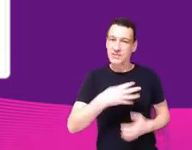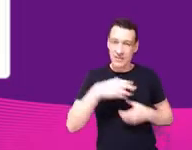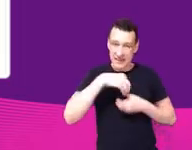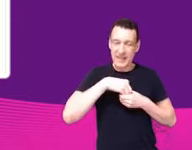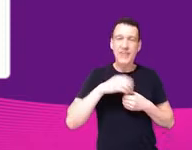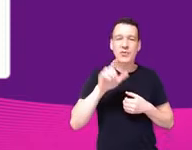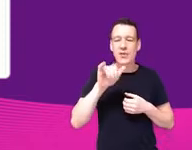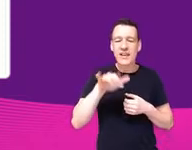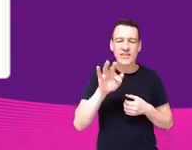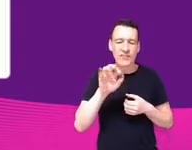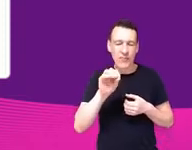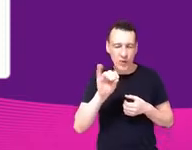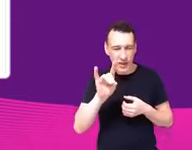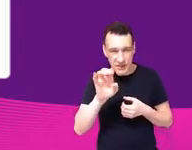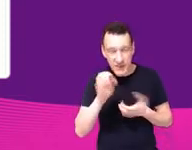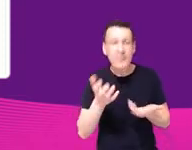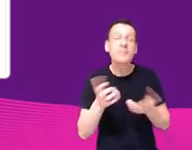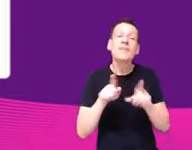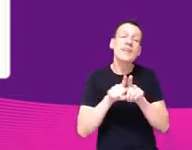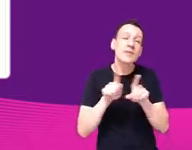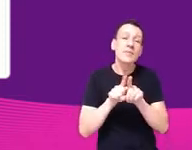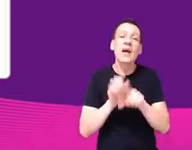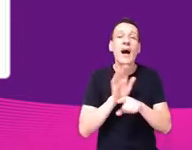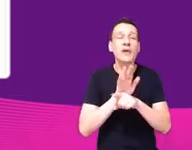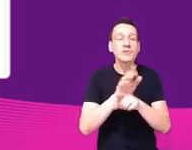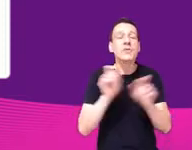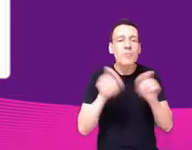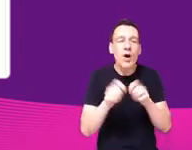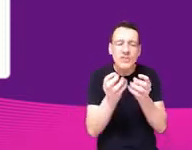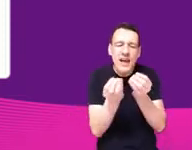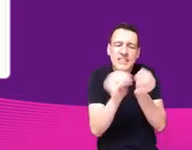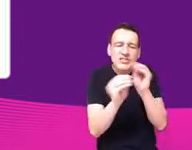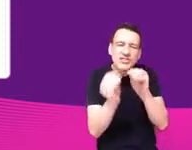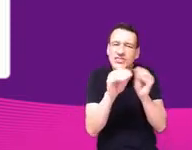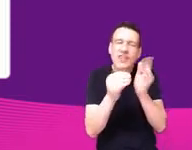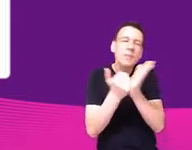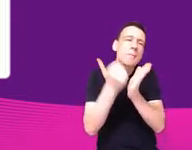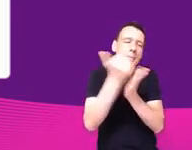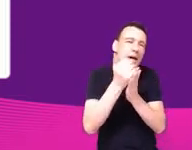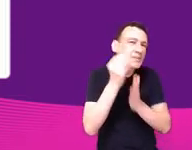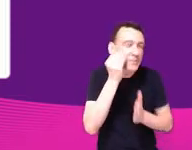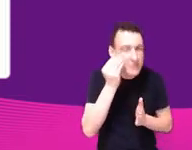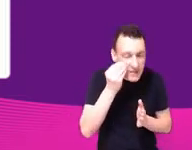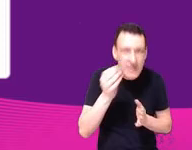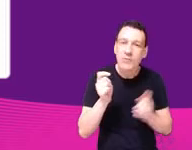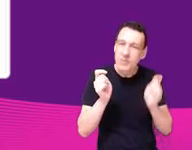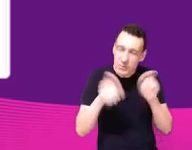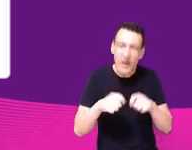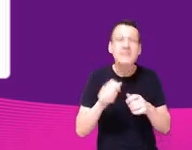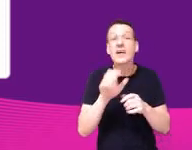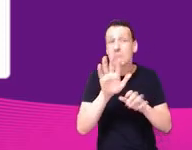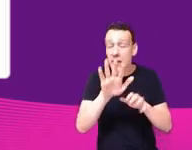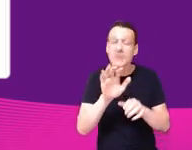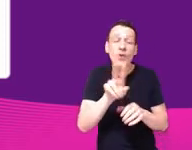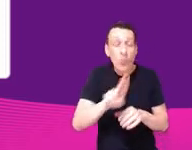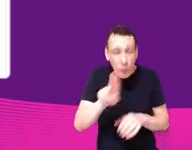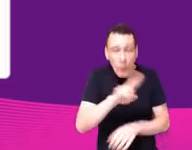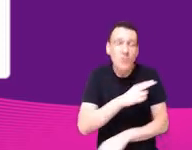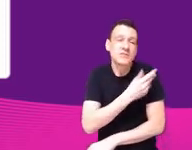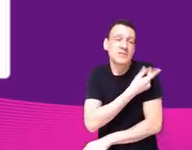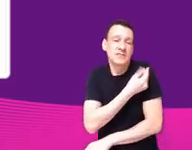possível prolongar a sobrevida de enxertos experimentais e depois clínicos com imunossupressão, com irradiação